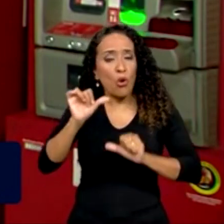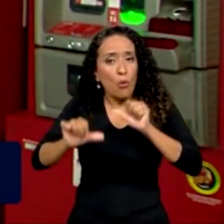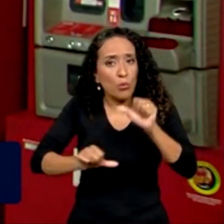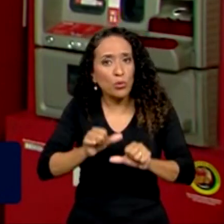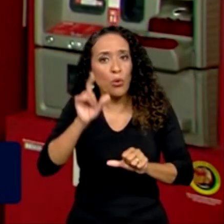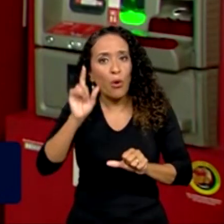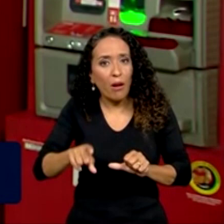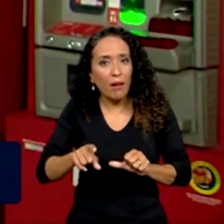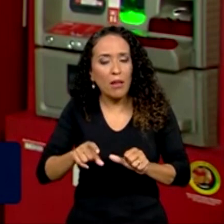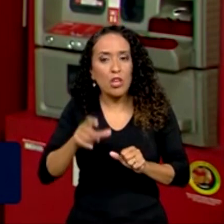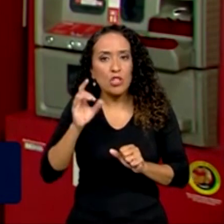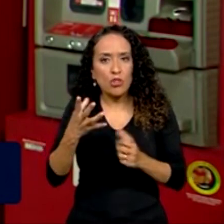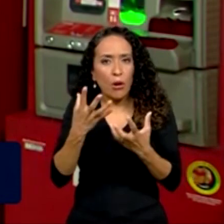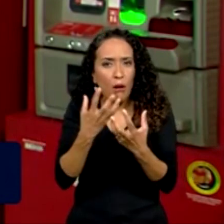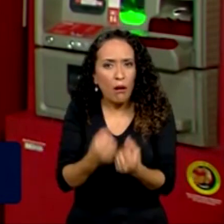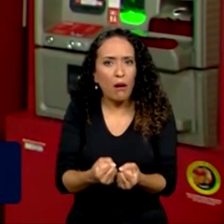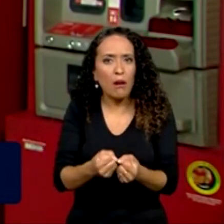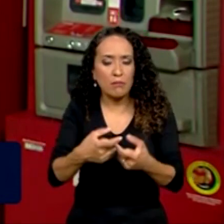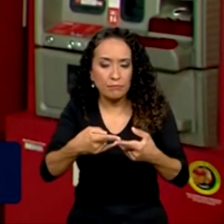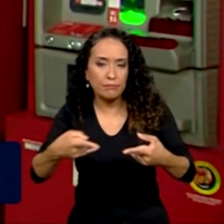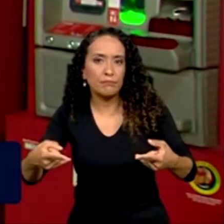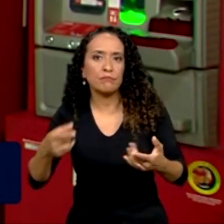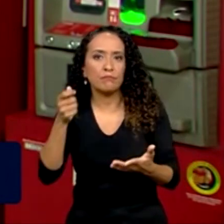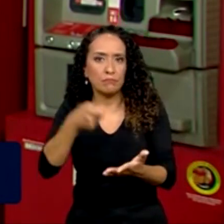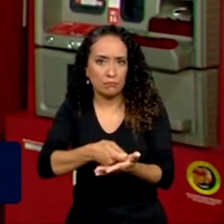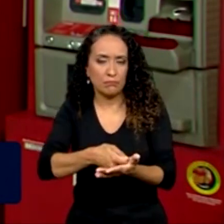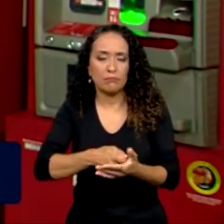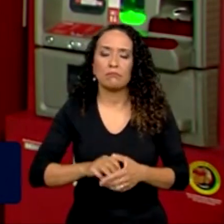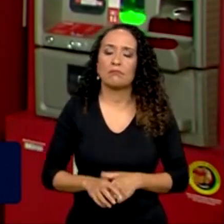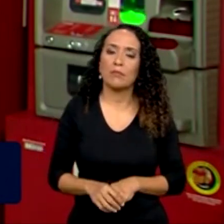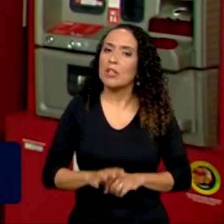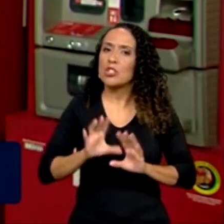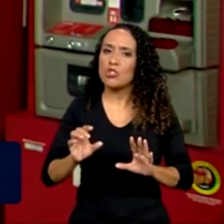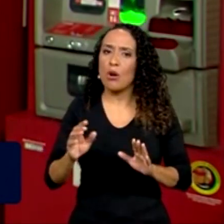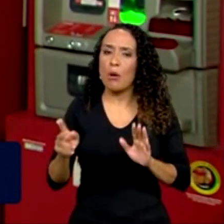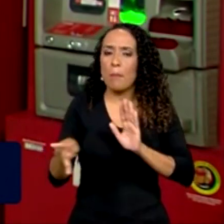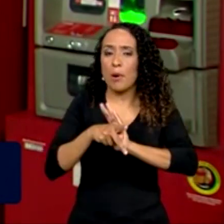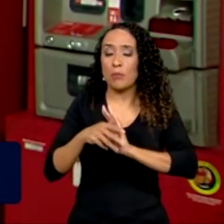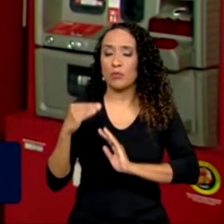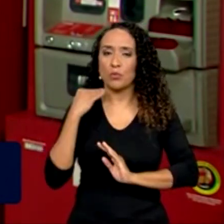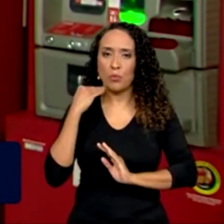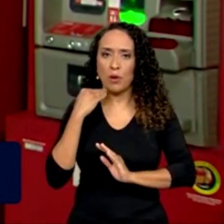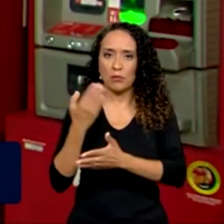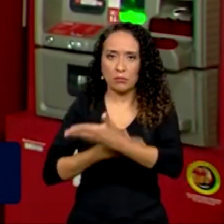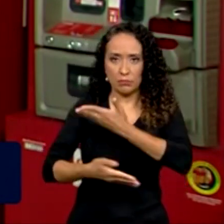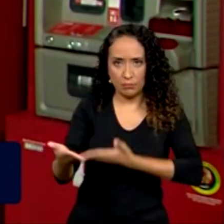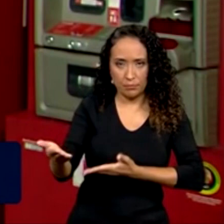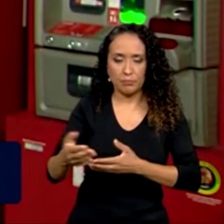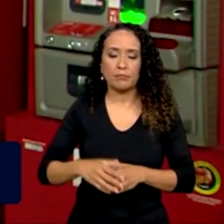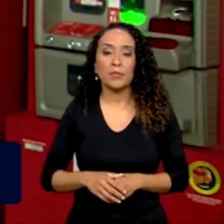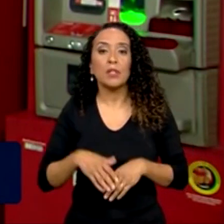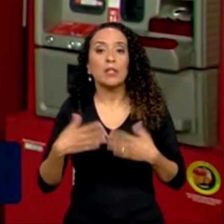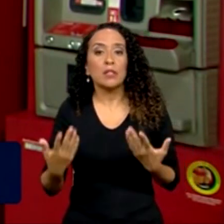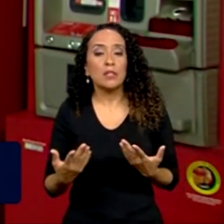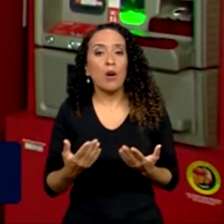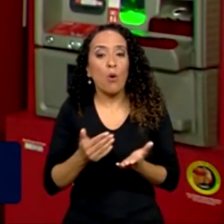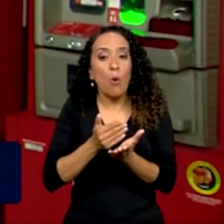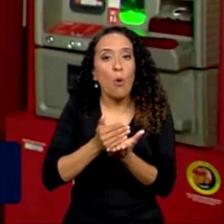feita foi no processamento desse mecanismo, mas aí é uma coisa entre bancos. Como vocês disseram, essa medida ela